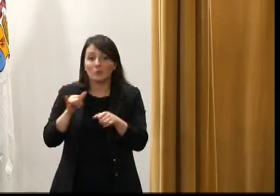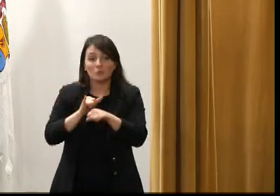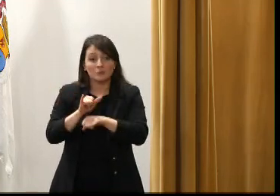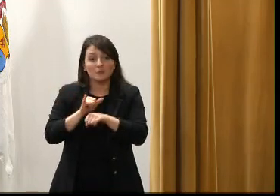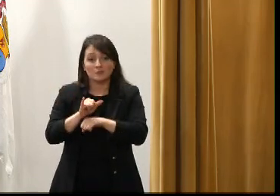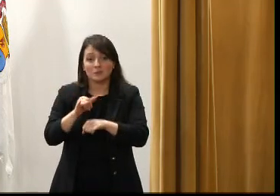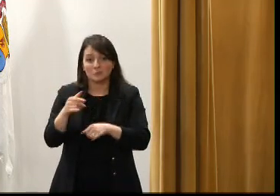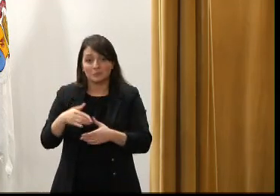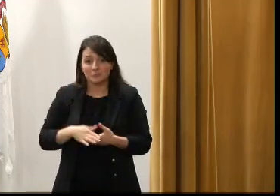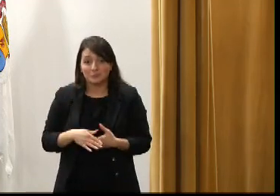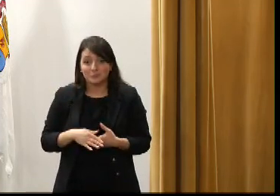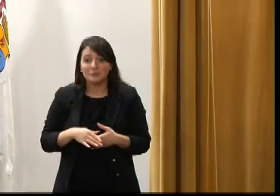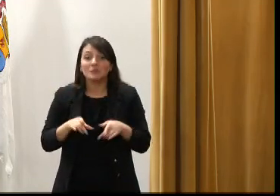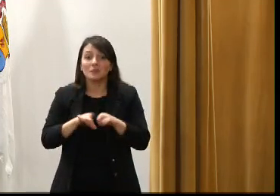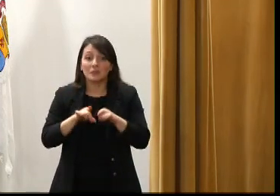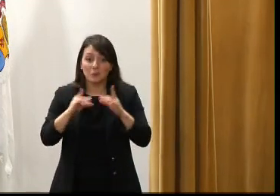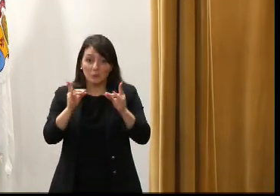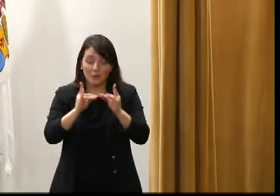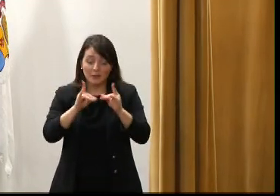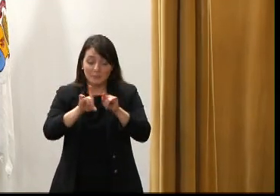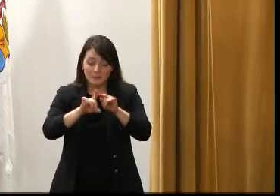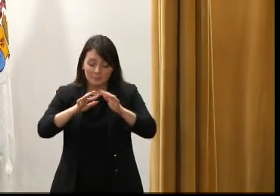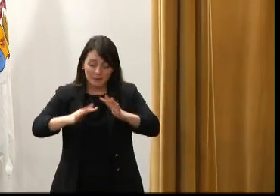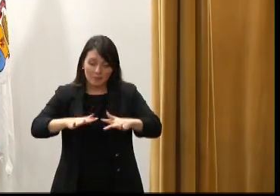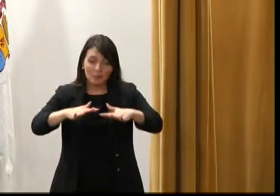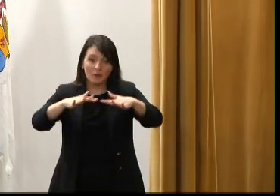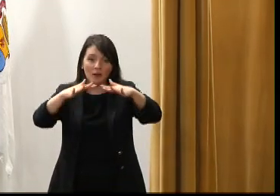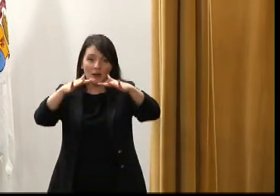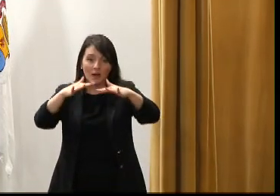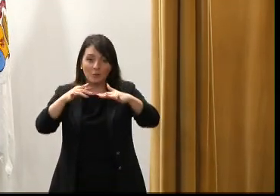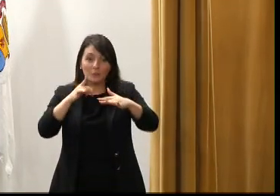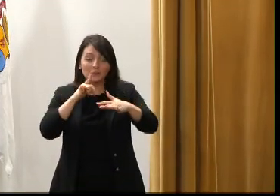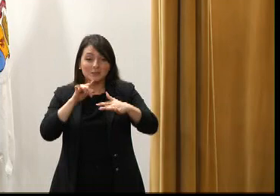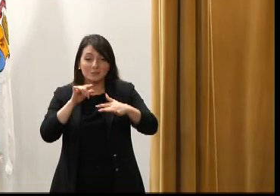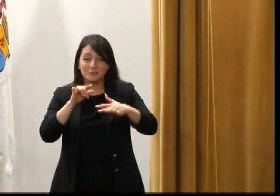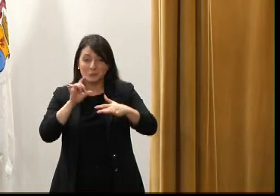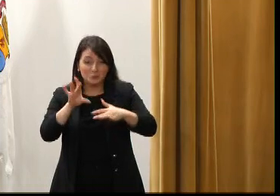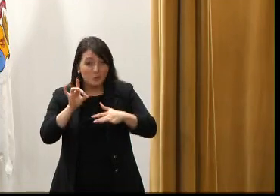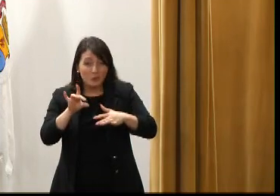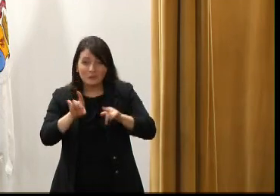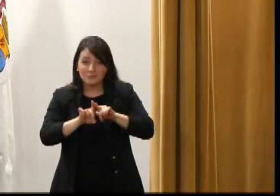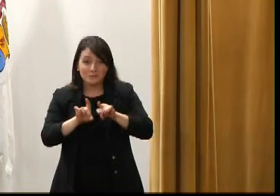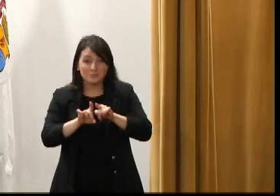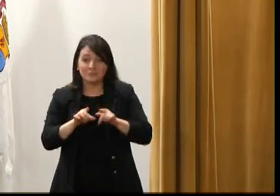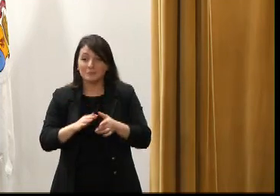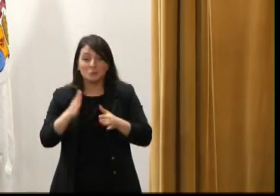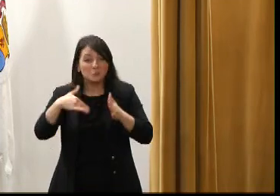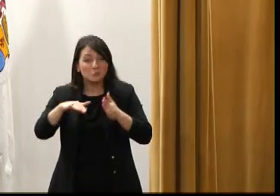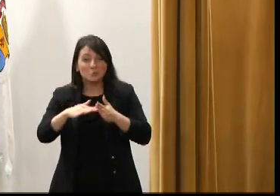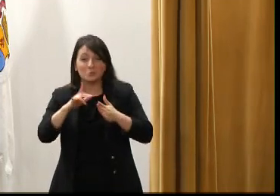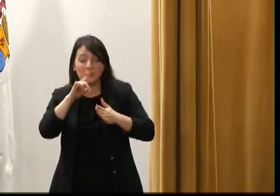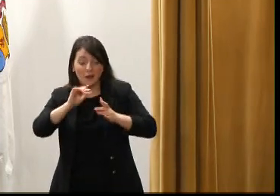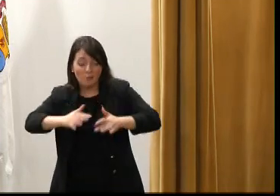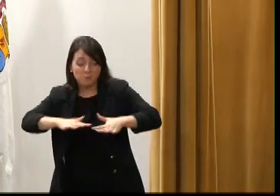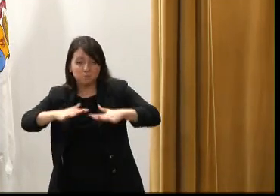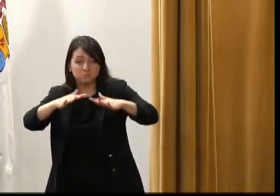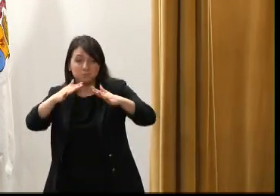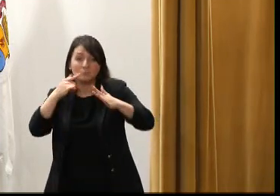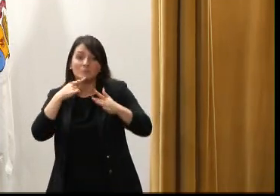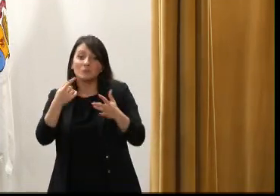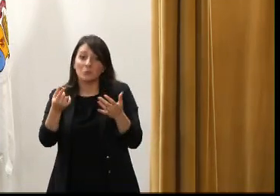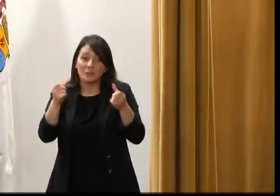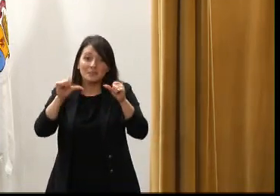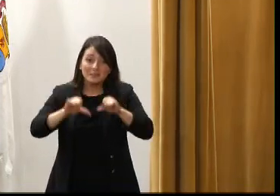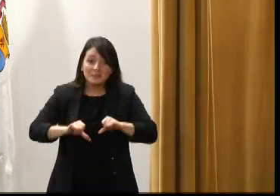nível do Guaíba também subiu por causa do vento, não foi só retenção de água. Então, essa é uma situação muito crítica, em